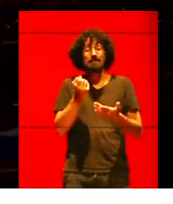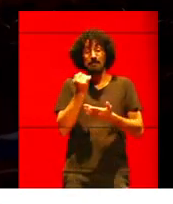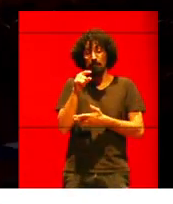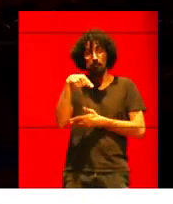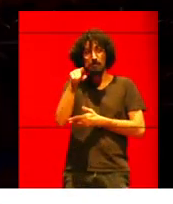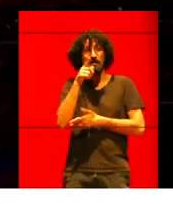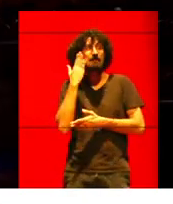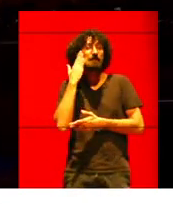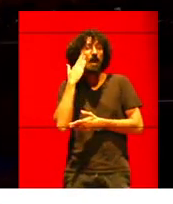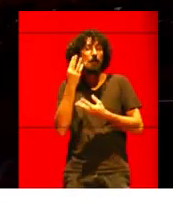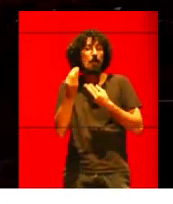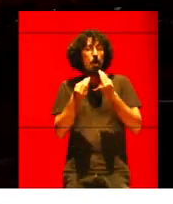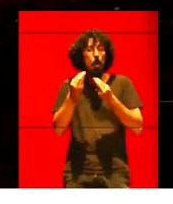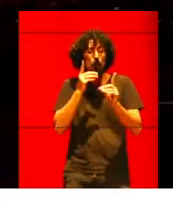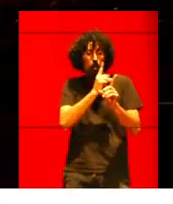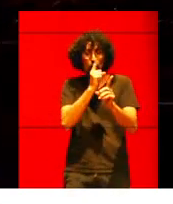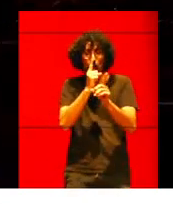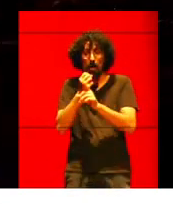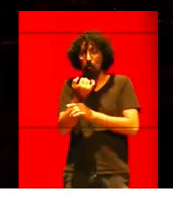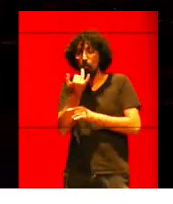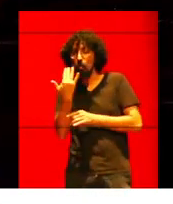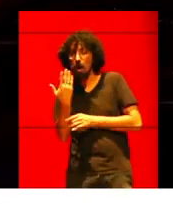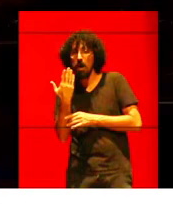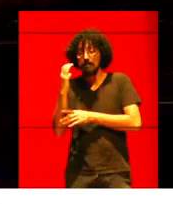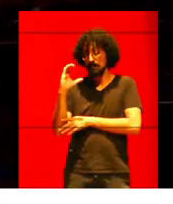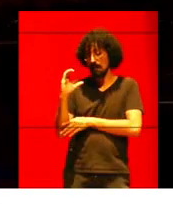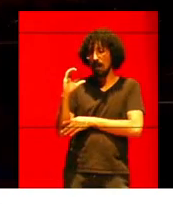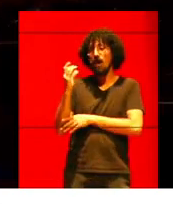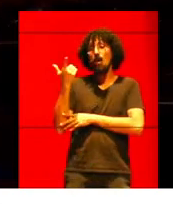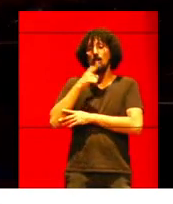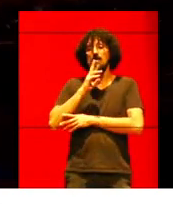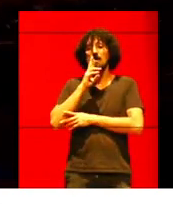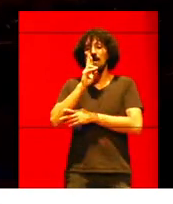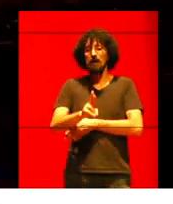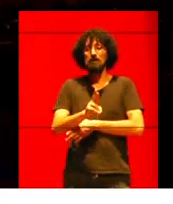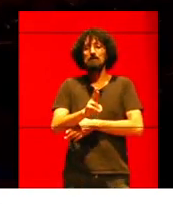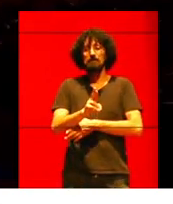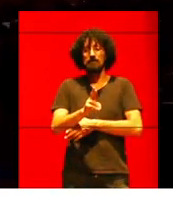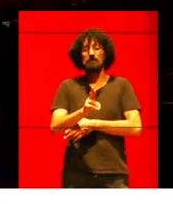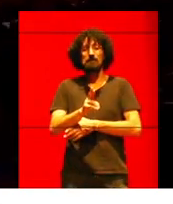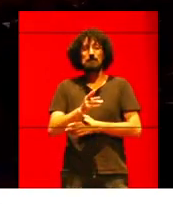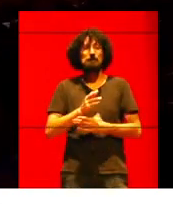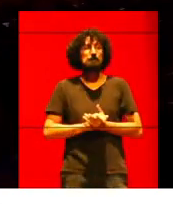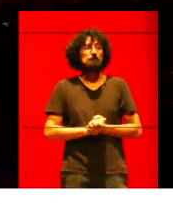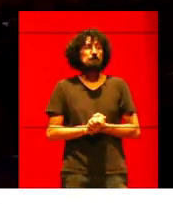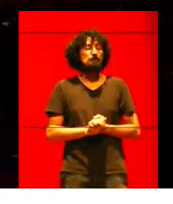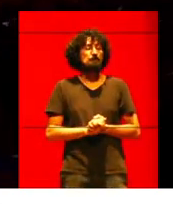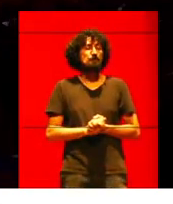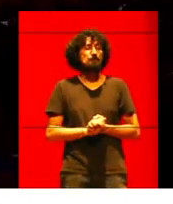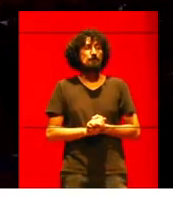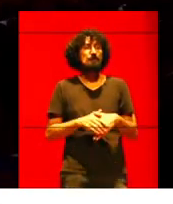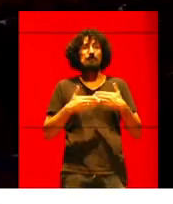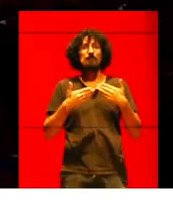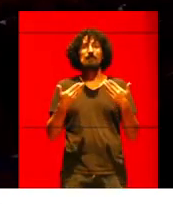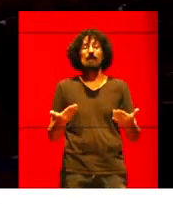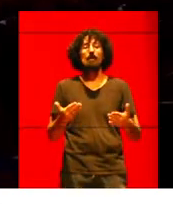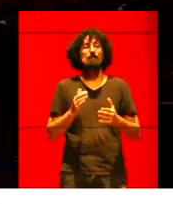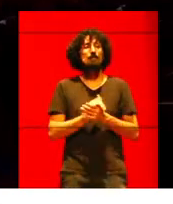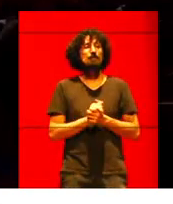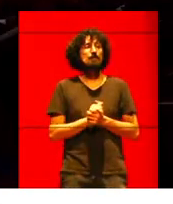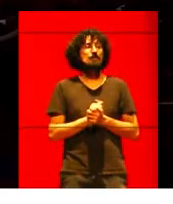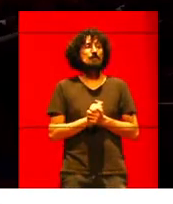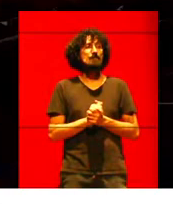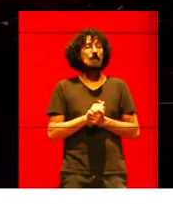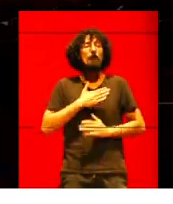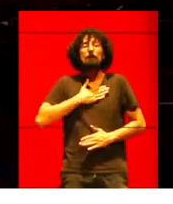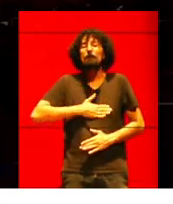a quantidade de carbonos, você já consegue chegar na resposta aí. Terminou, né? Pessoal,